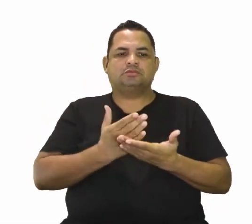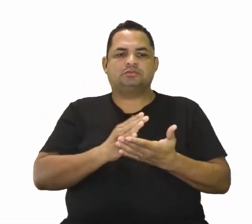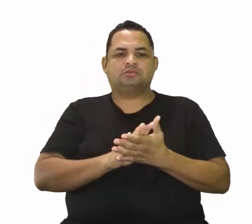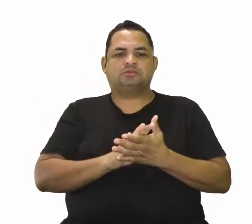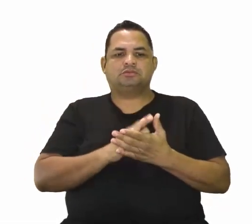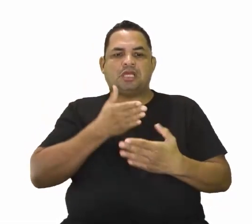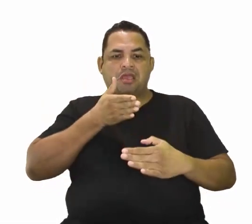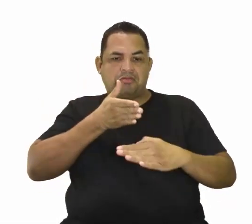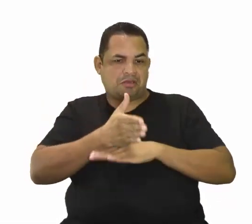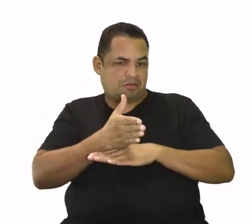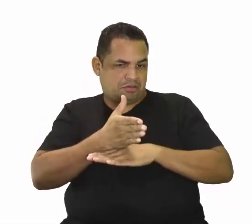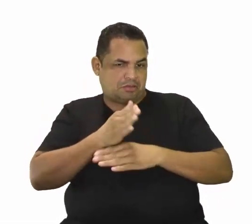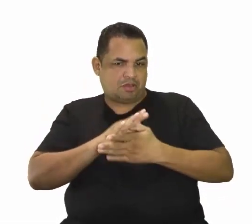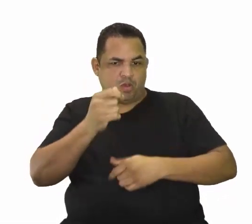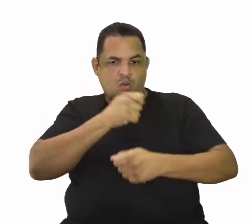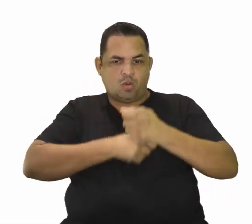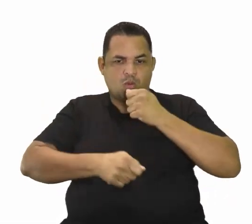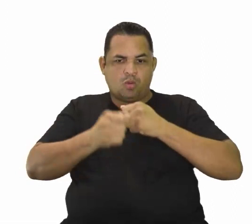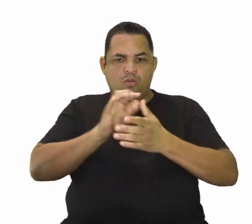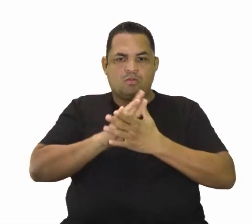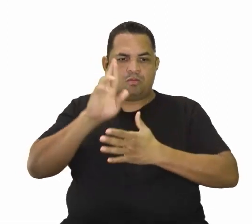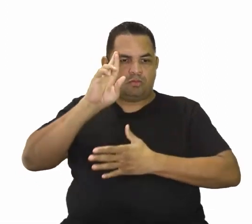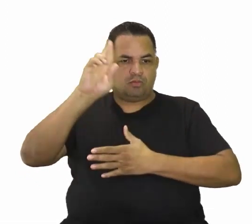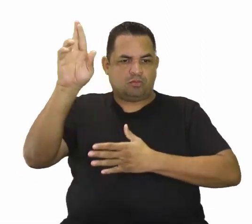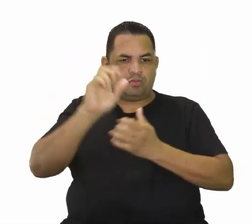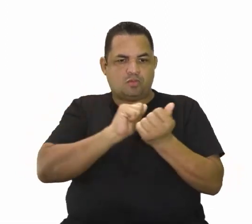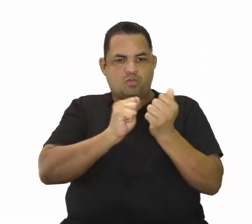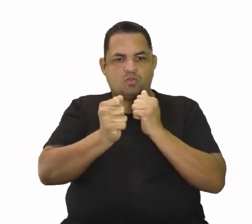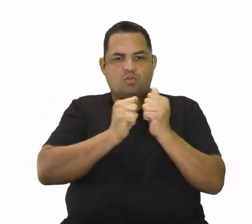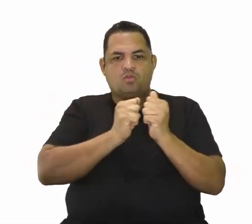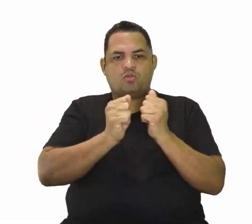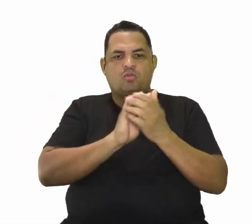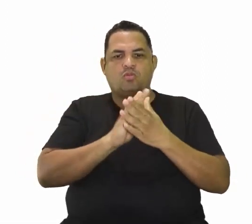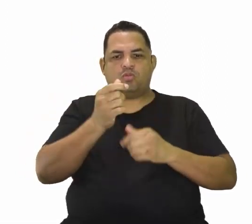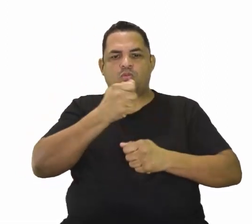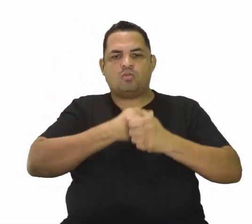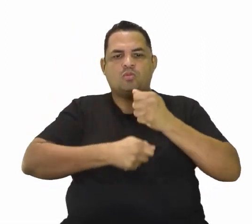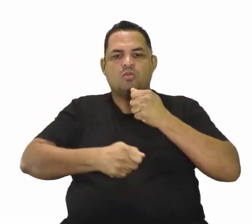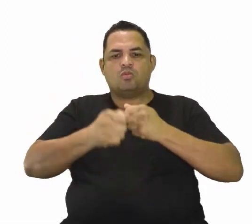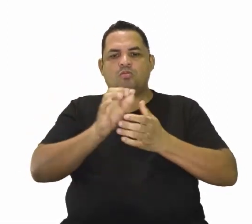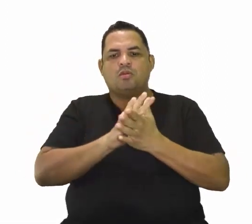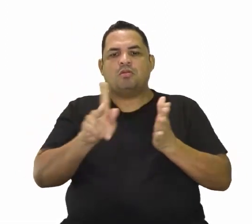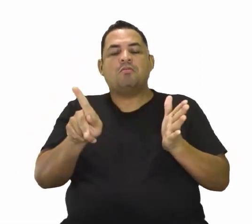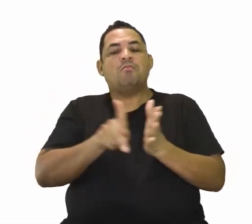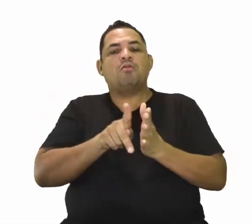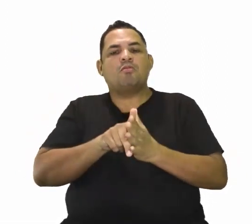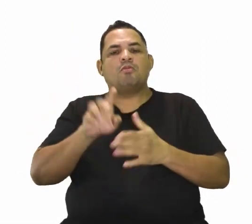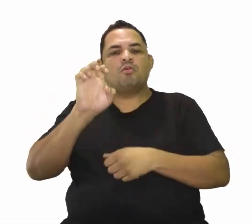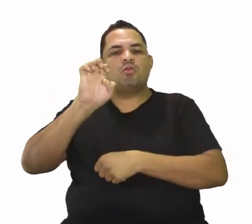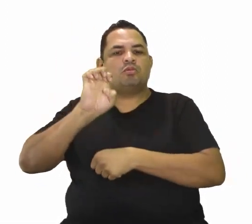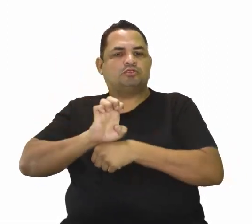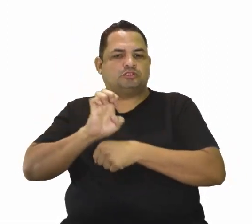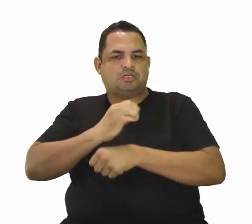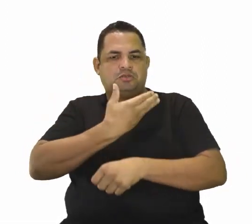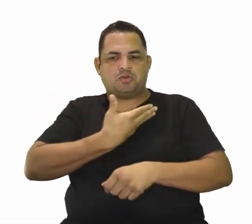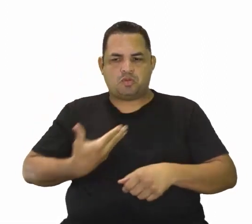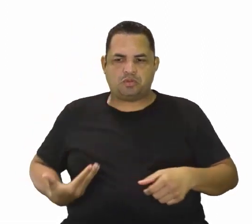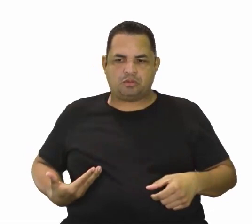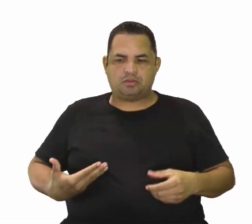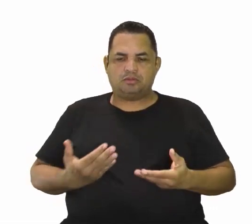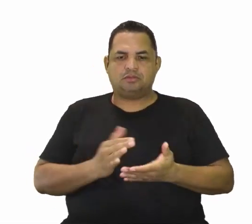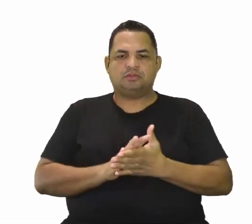intervencionismo econômico, aí eu tenho a direção e controle geral da economia pelo Estado. Veja assim,